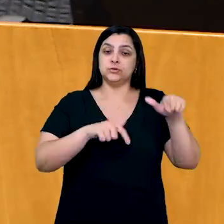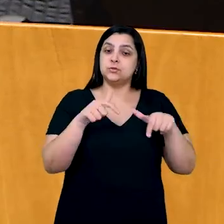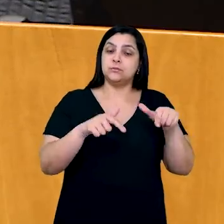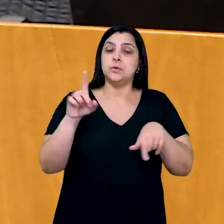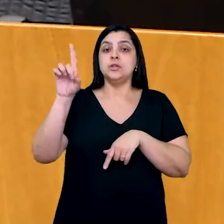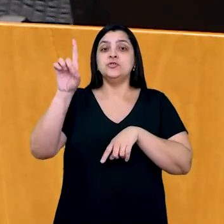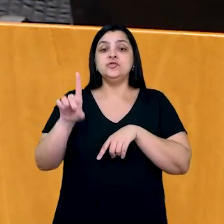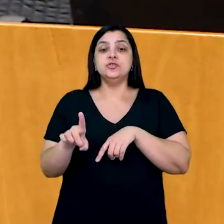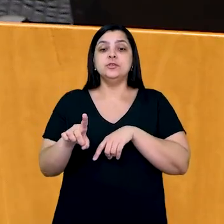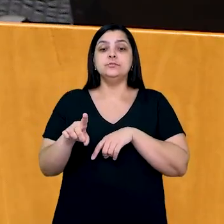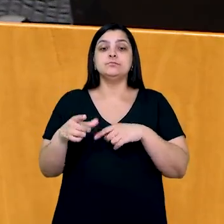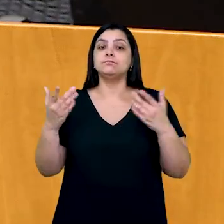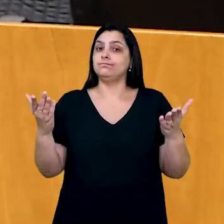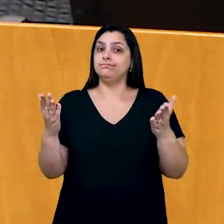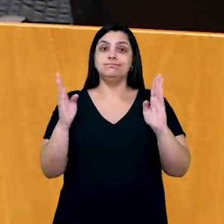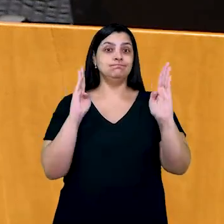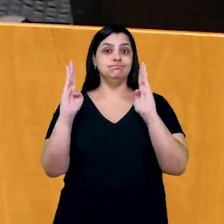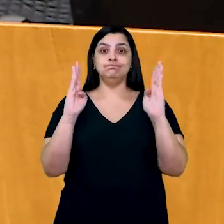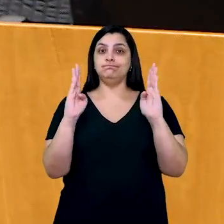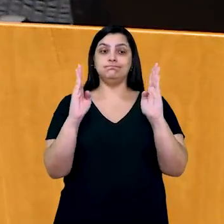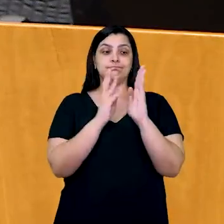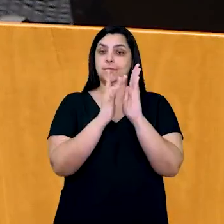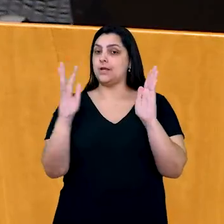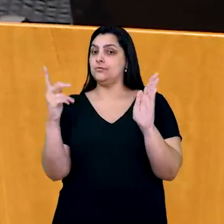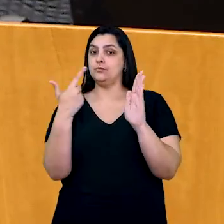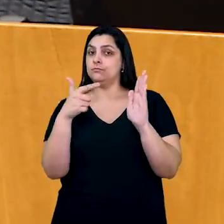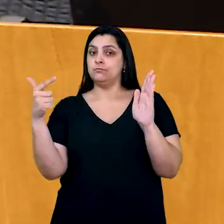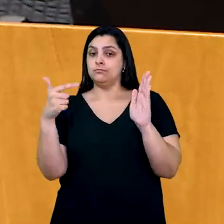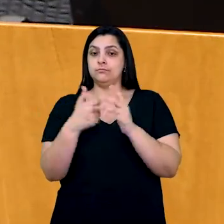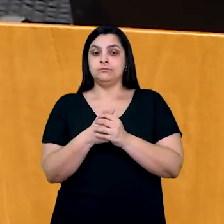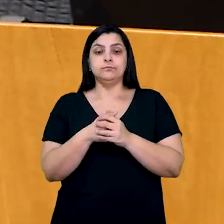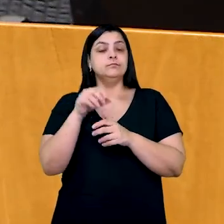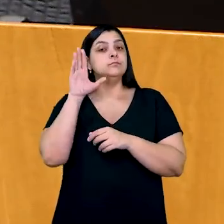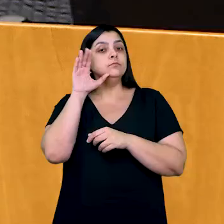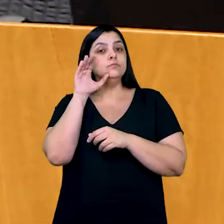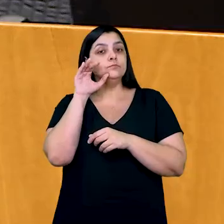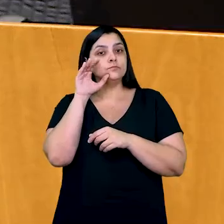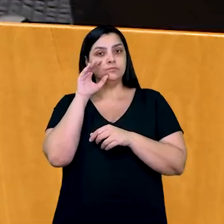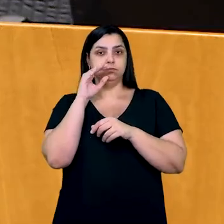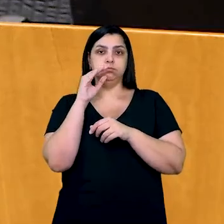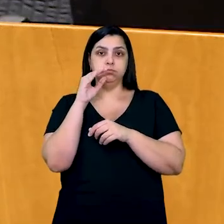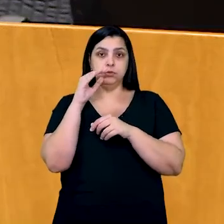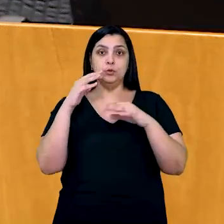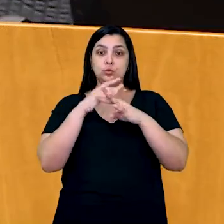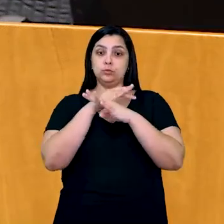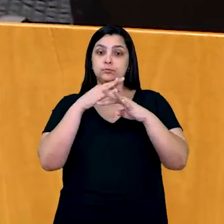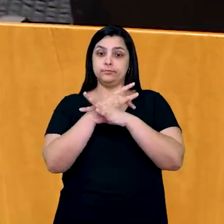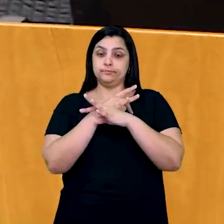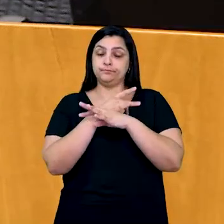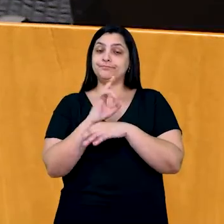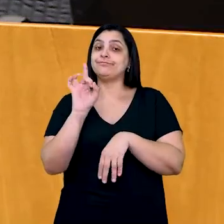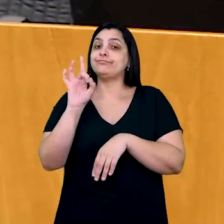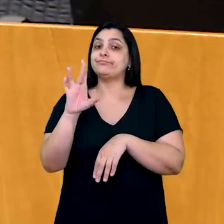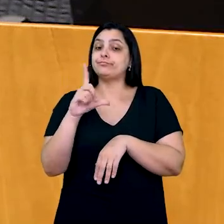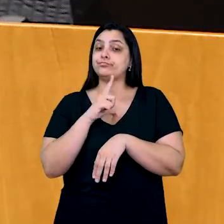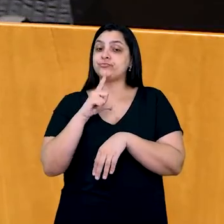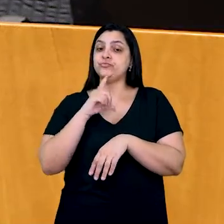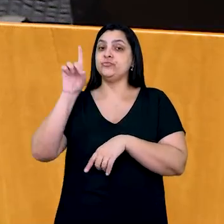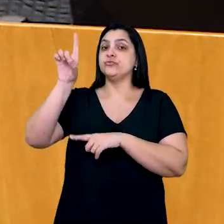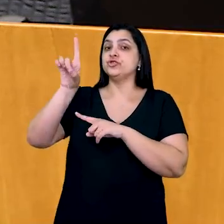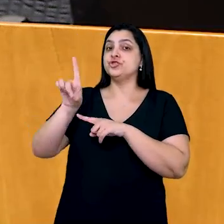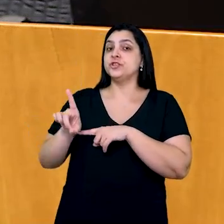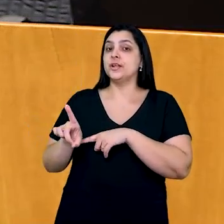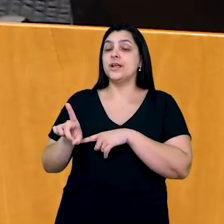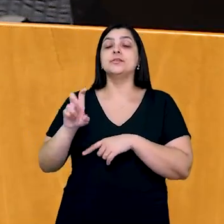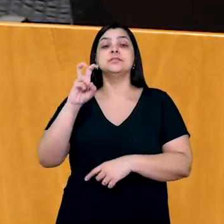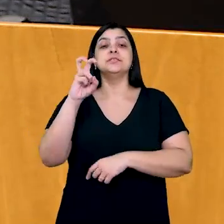e os direitos eram imprescritíveis. Já no caso dos trabalhadores urbanos, a reclamação só podia abranger